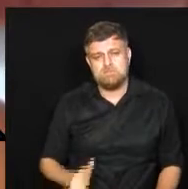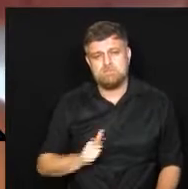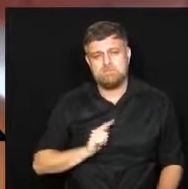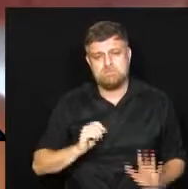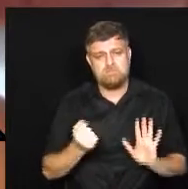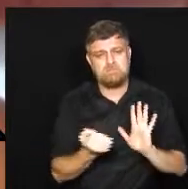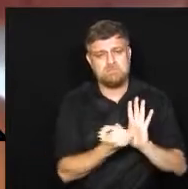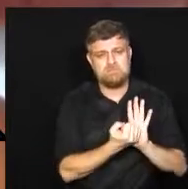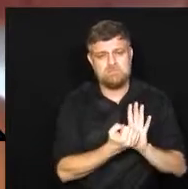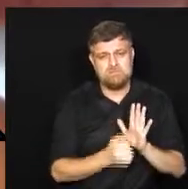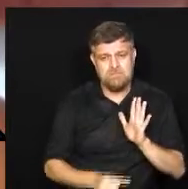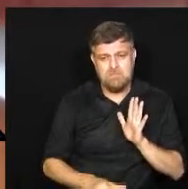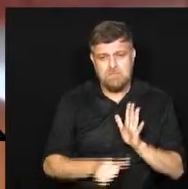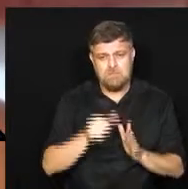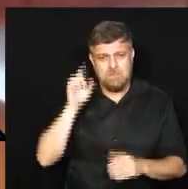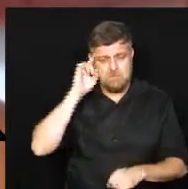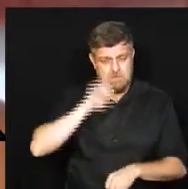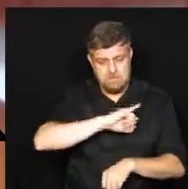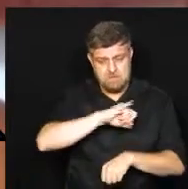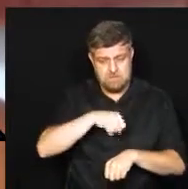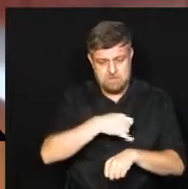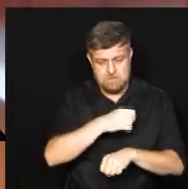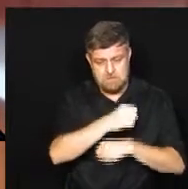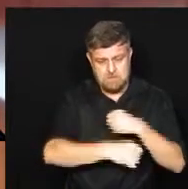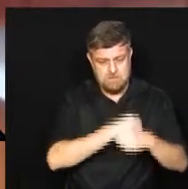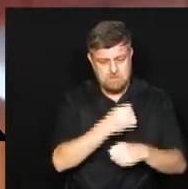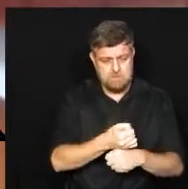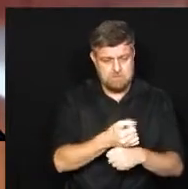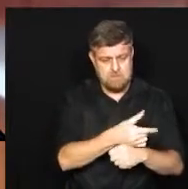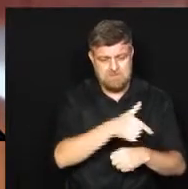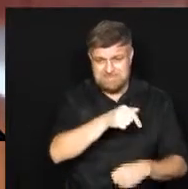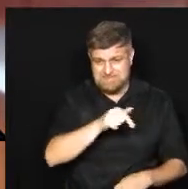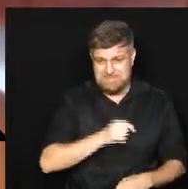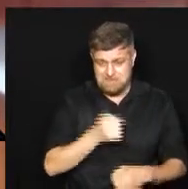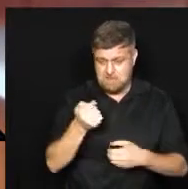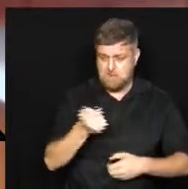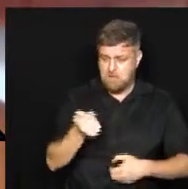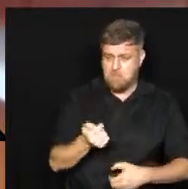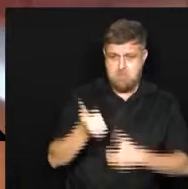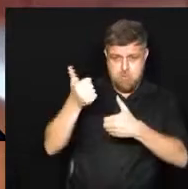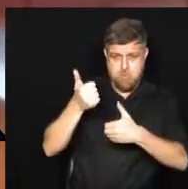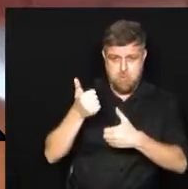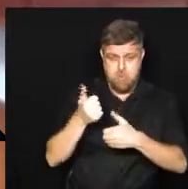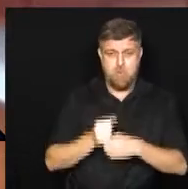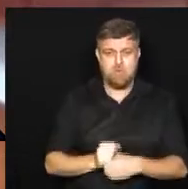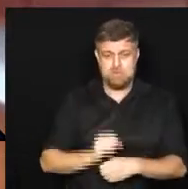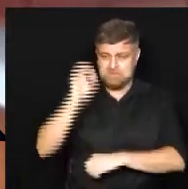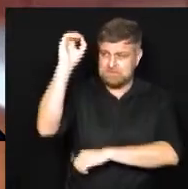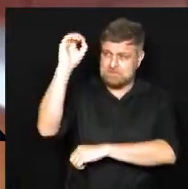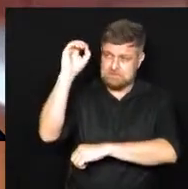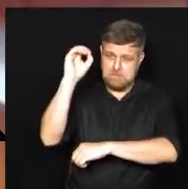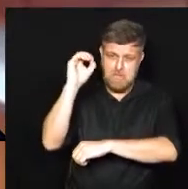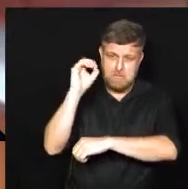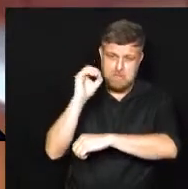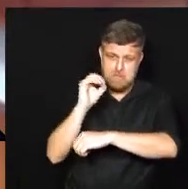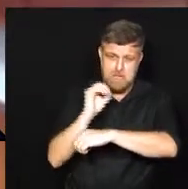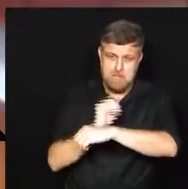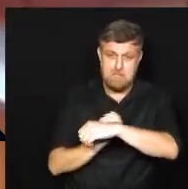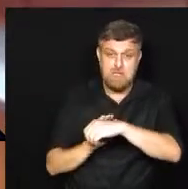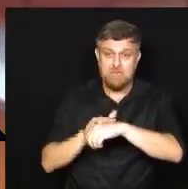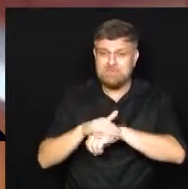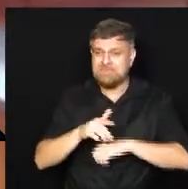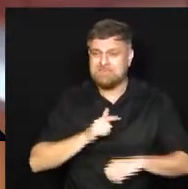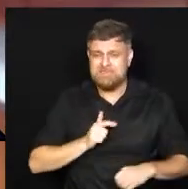marco o 1º de janeiro de 2017, naquela noite, no Réveillon de 2016 para 2017, nós tivemos um